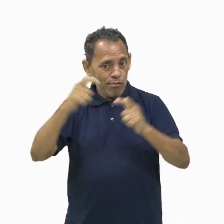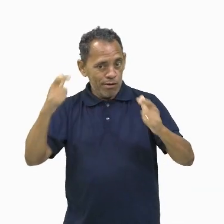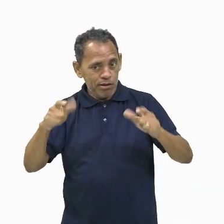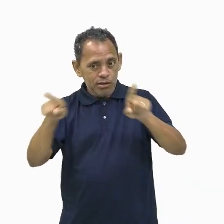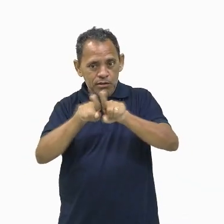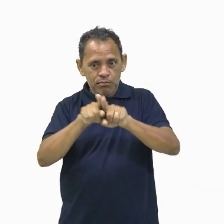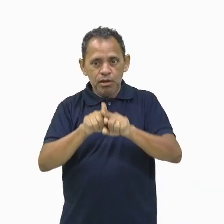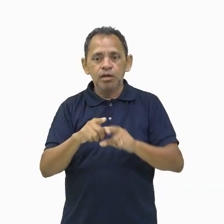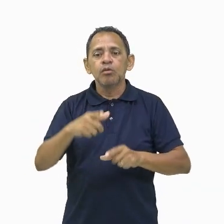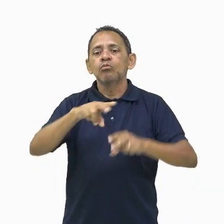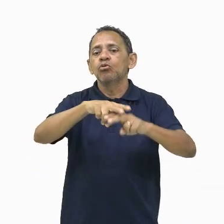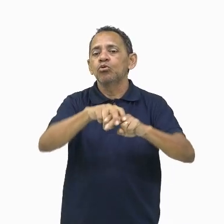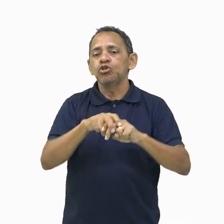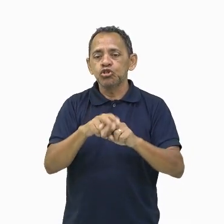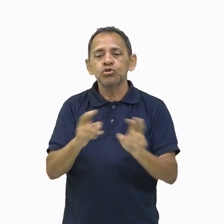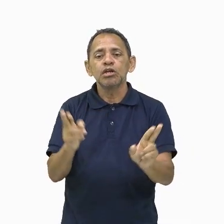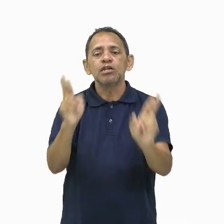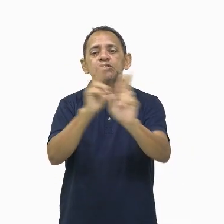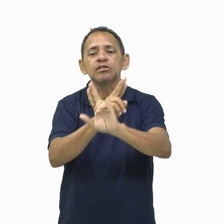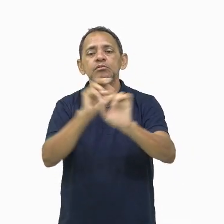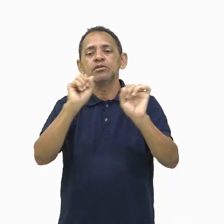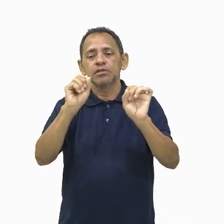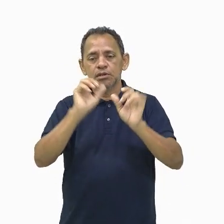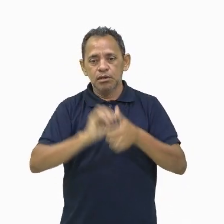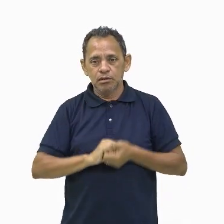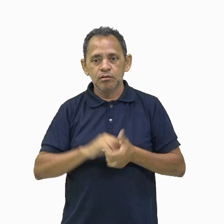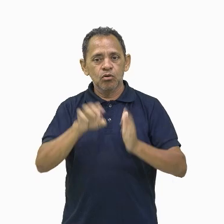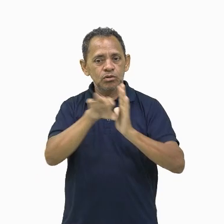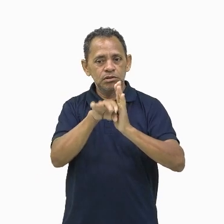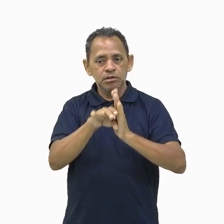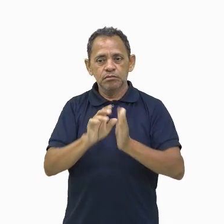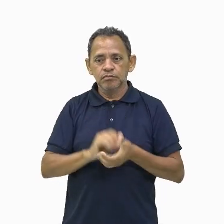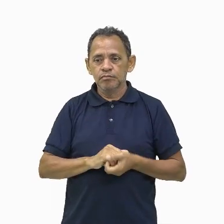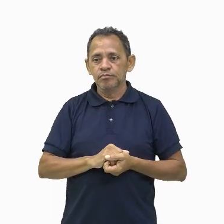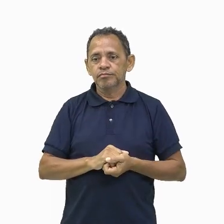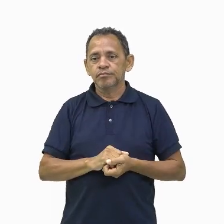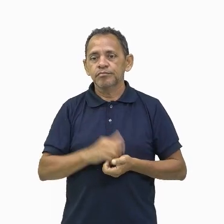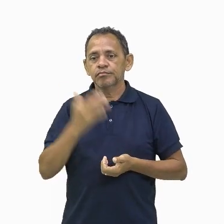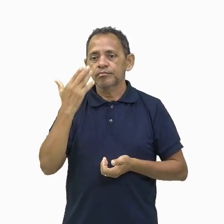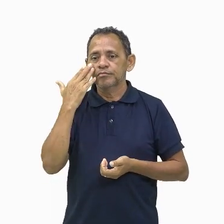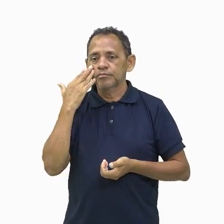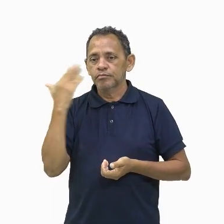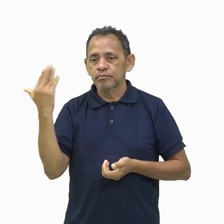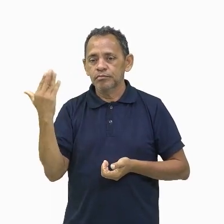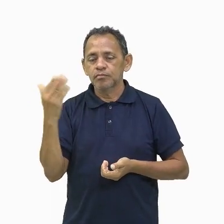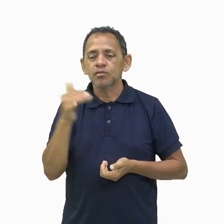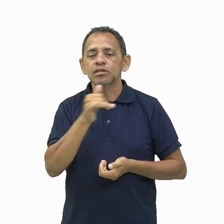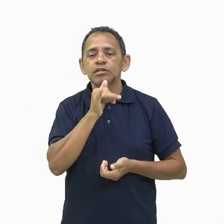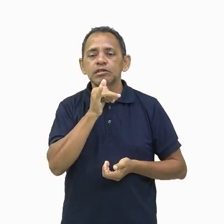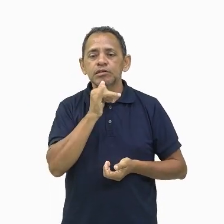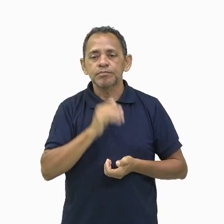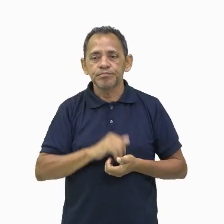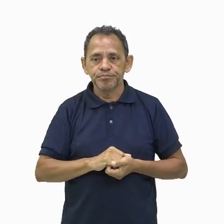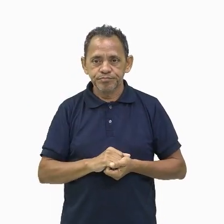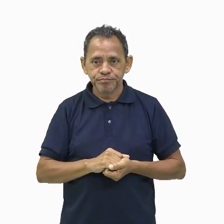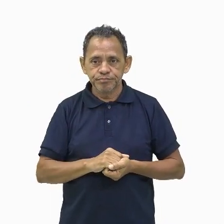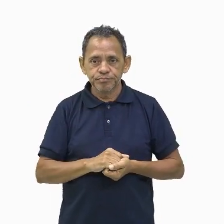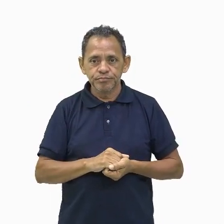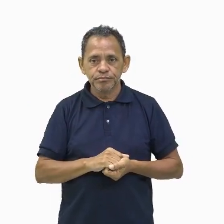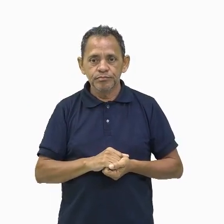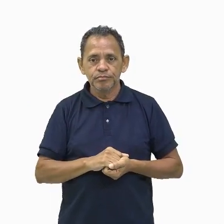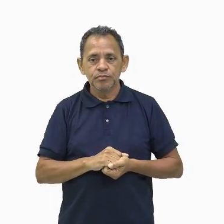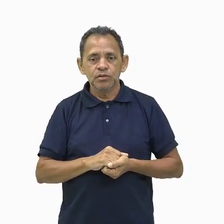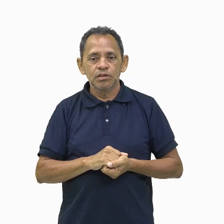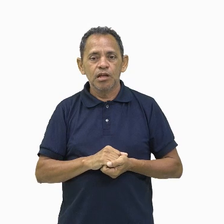gente relacionou os conceitos aí com vocês. Então, vamos observar exemplos? Fica melhor com exemplos, não é? Olhem só.